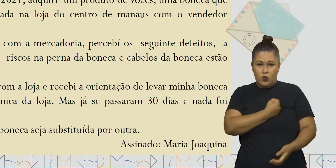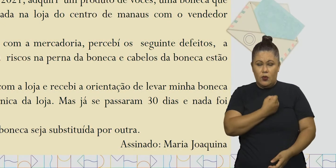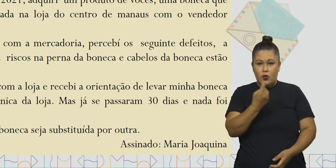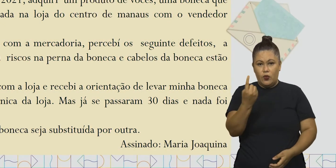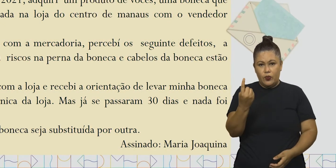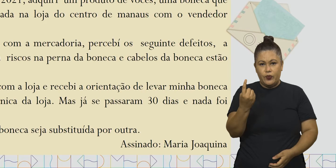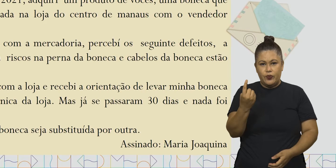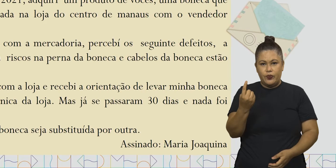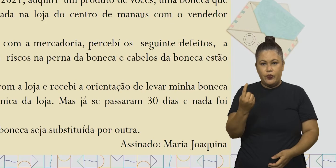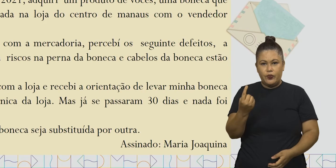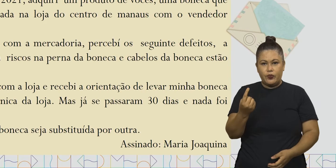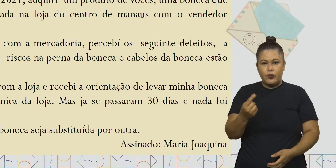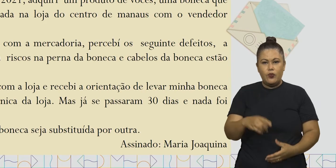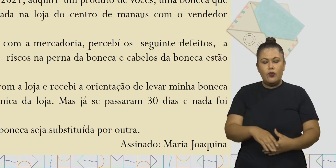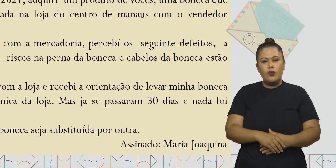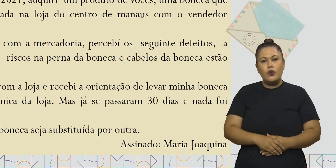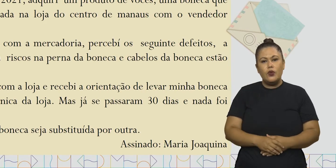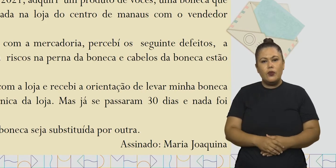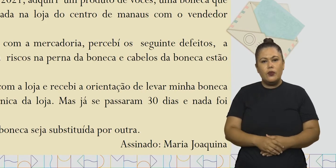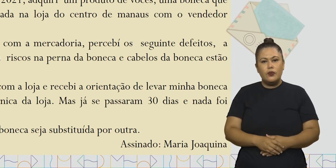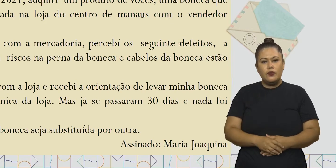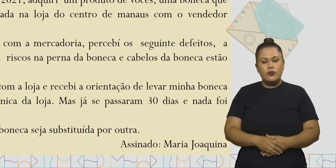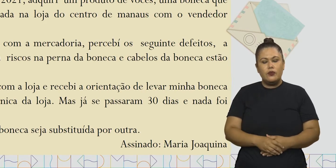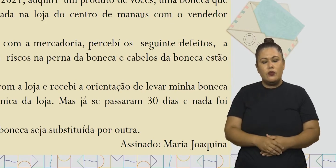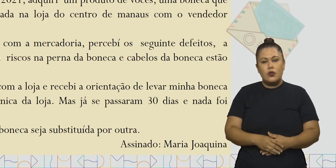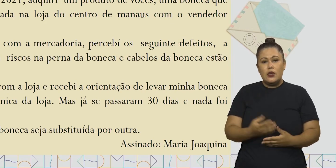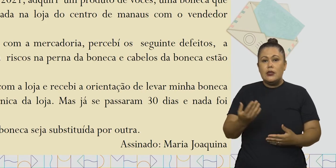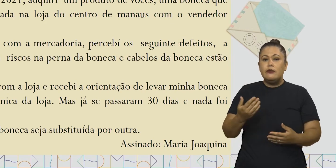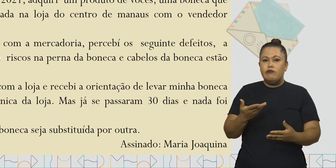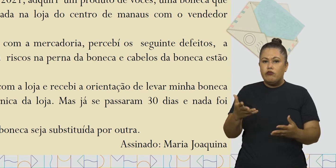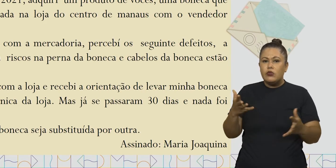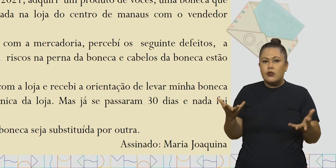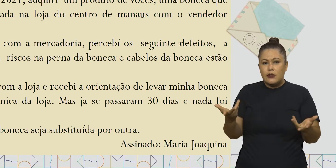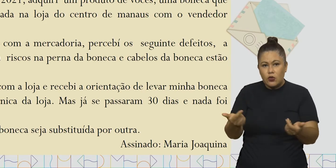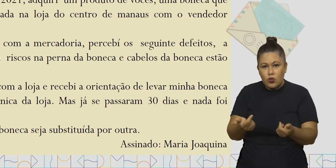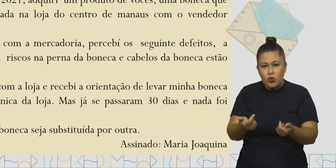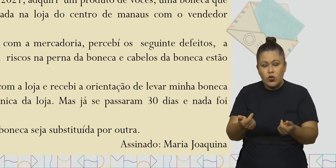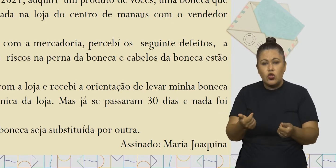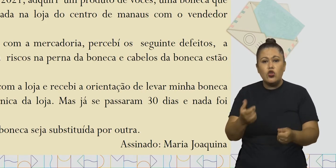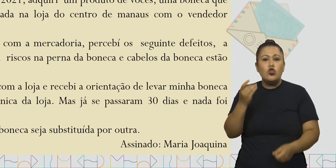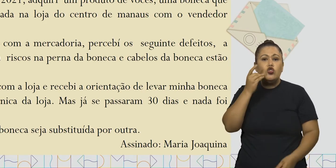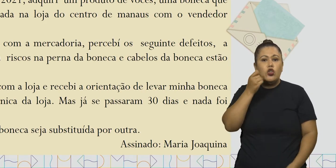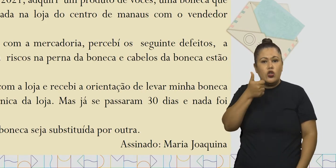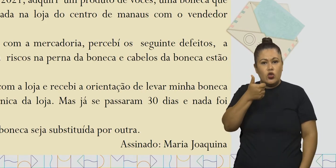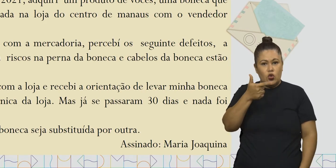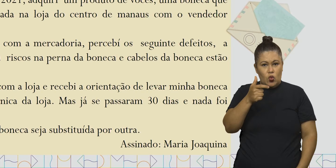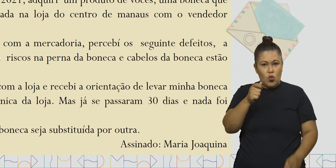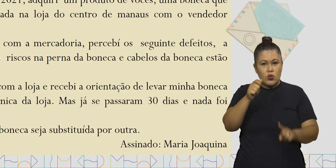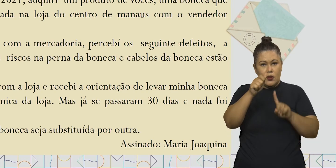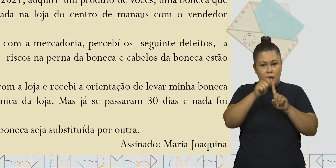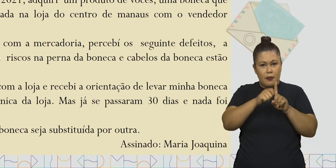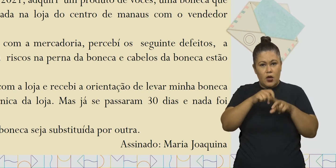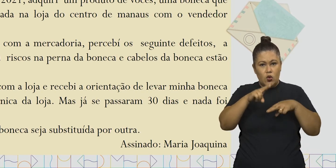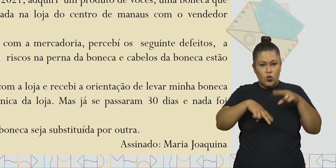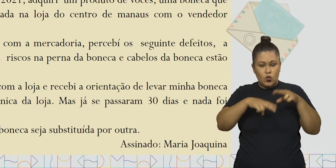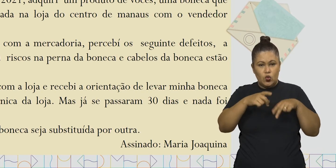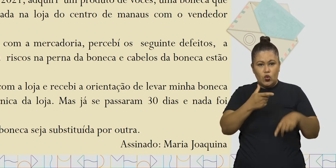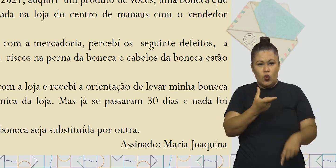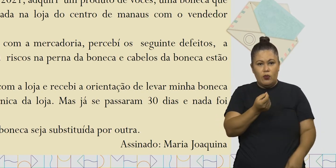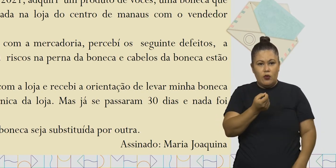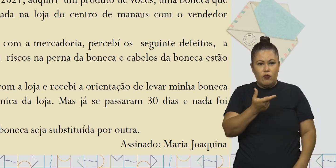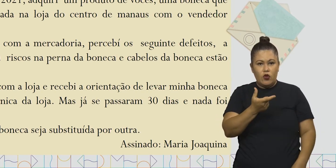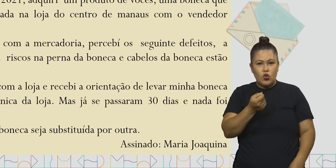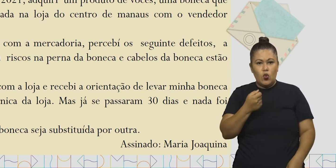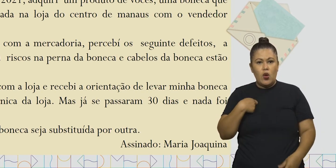Atividade 1. A direção Fábrica de Brinquedos. Prezados senhores, em 12 de junho de 2021,